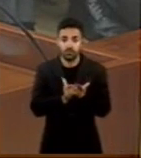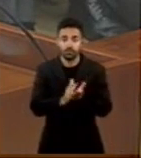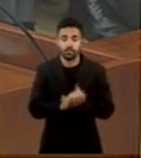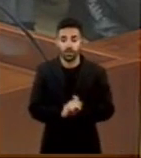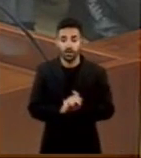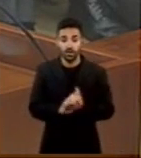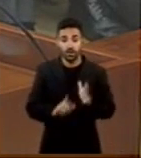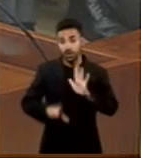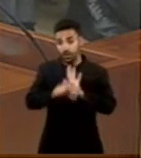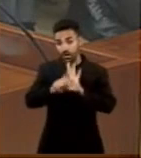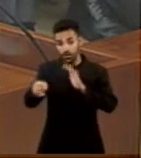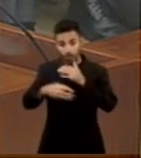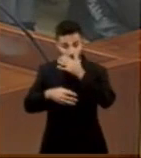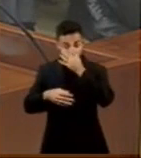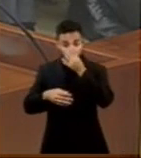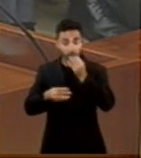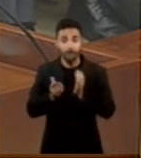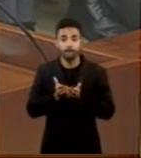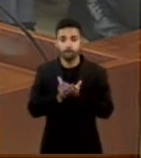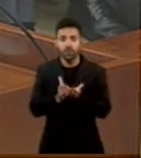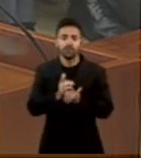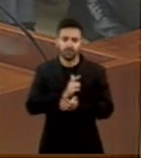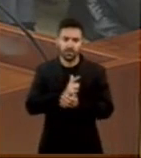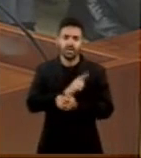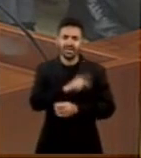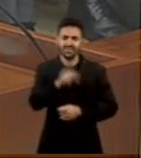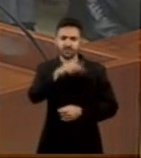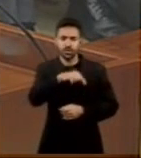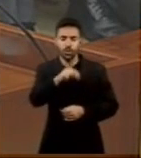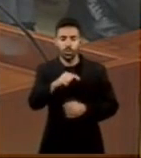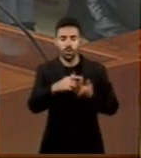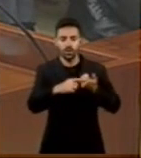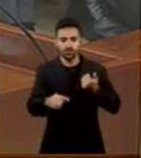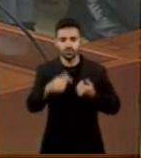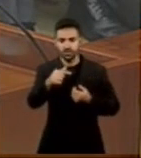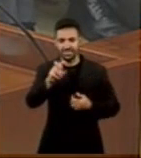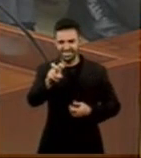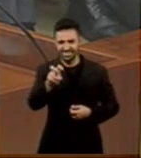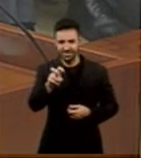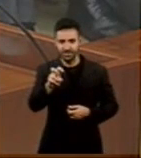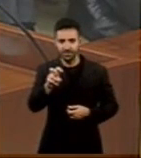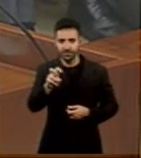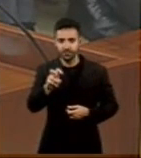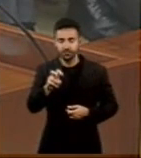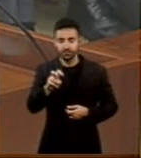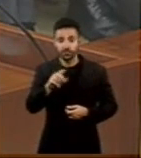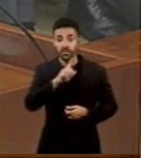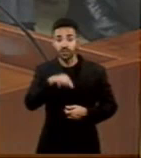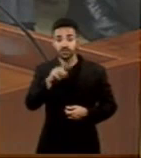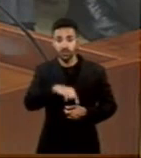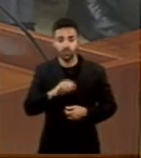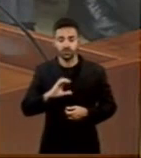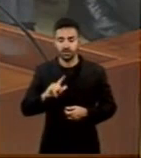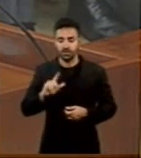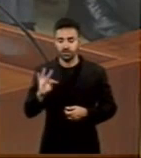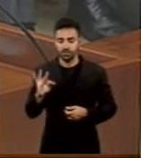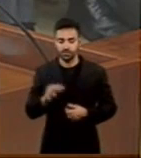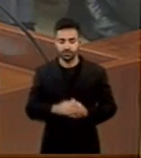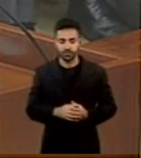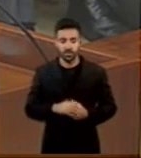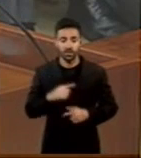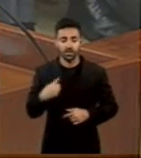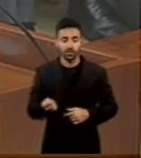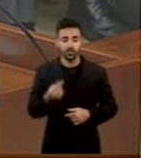lei portuária revogou, no seu artigo 75, revogou esse dispositivo da CLT. No